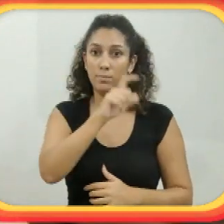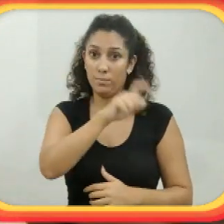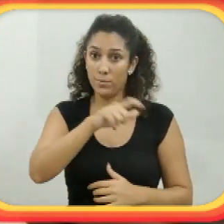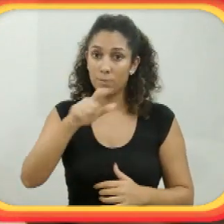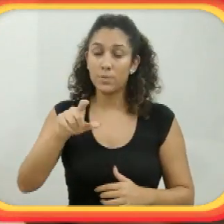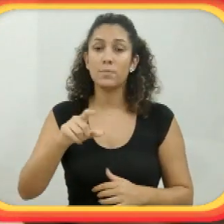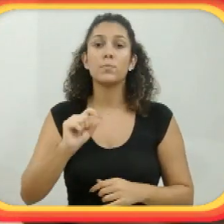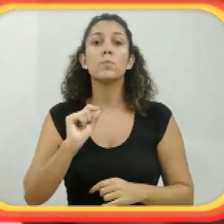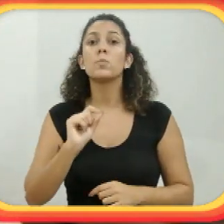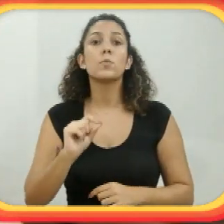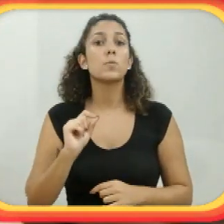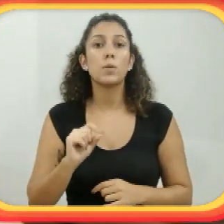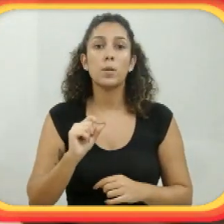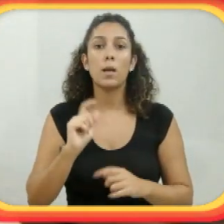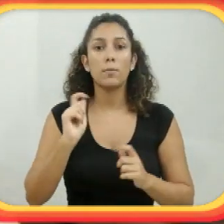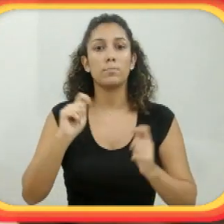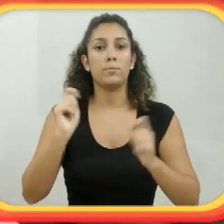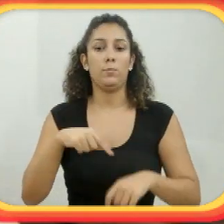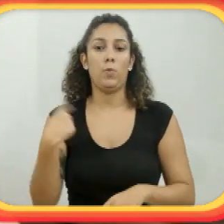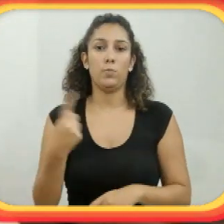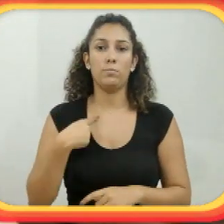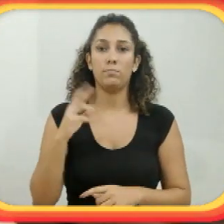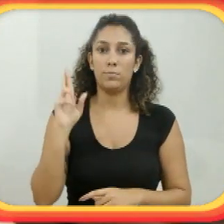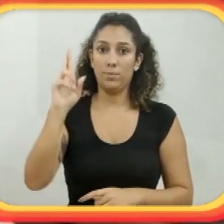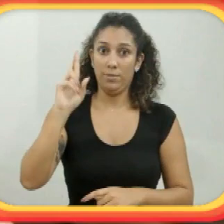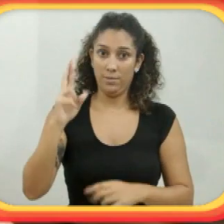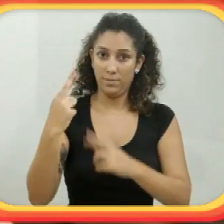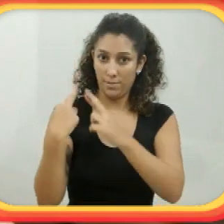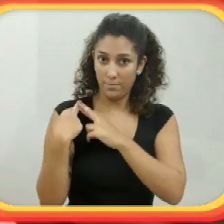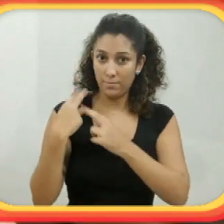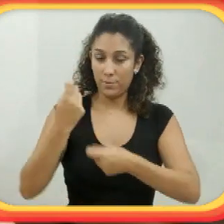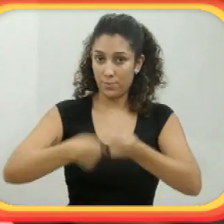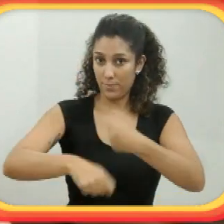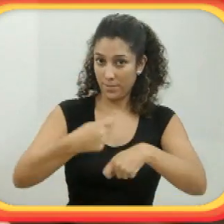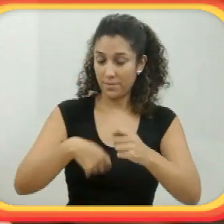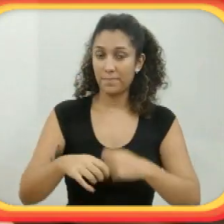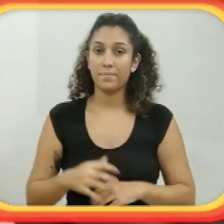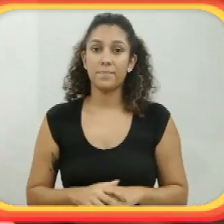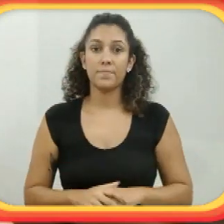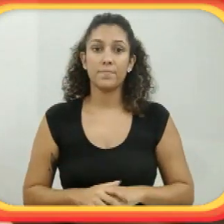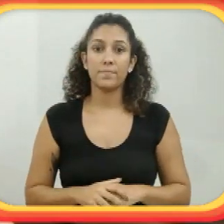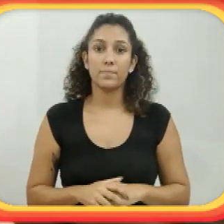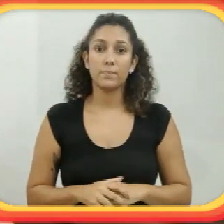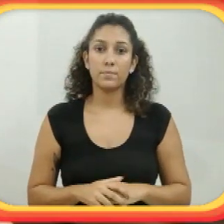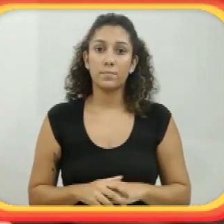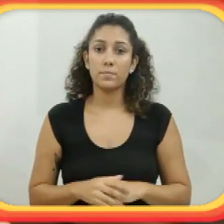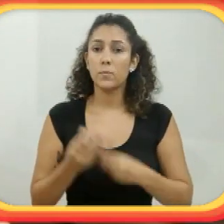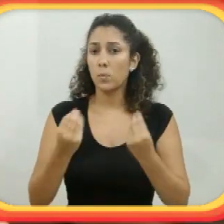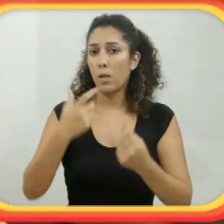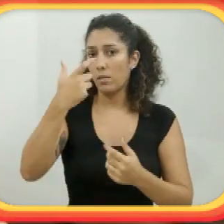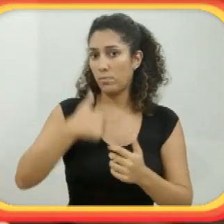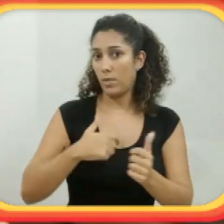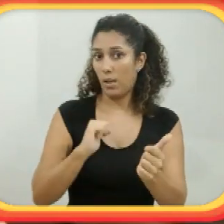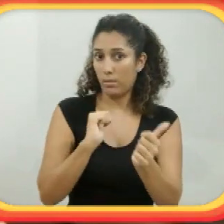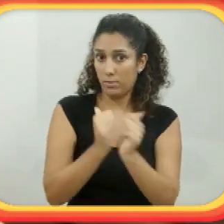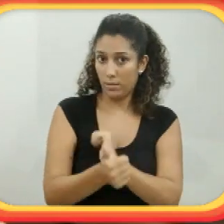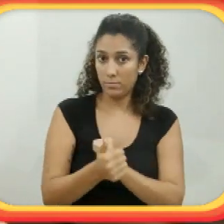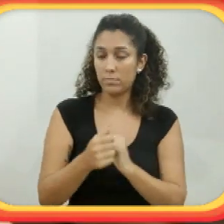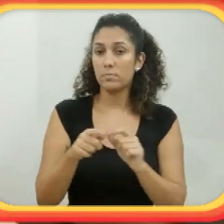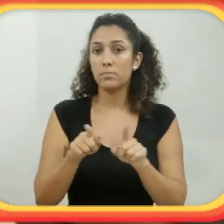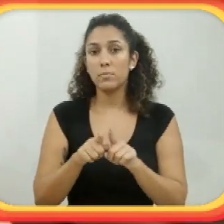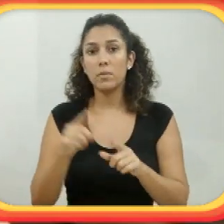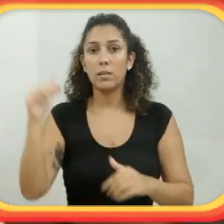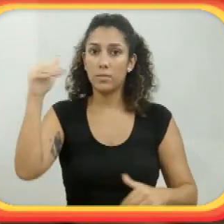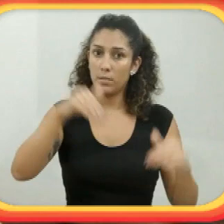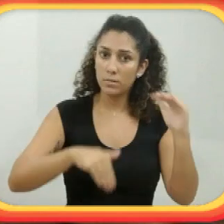do departamento técnico responsável para desenvolver as modalidades, principalmente aquelas